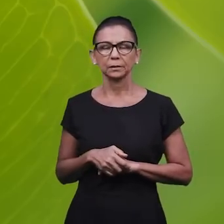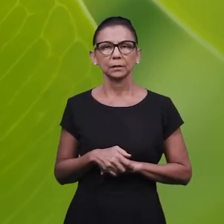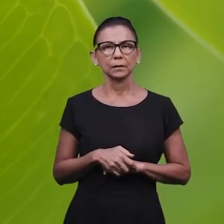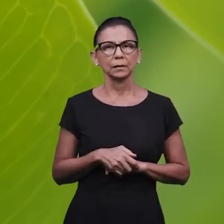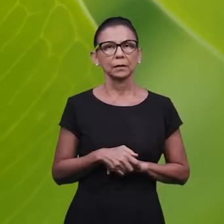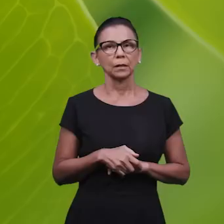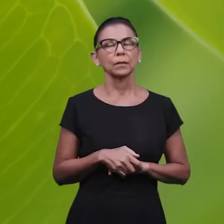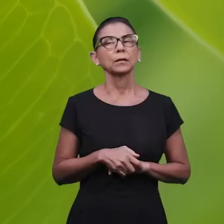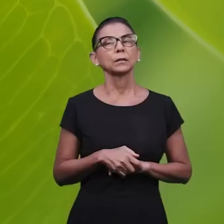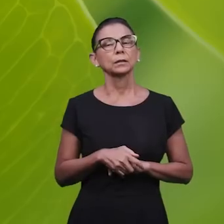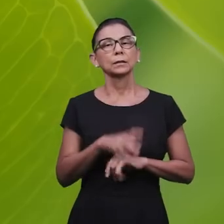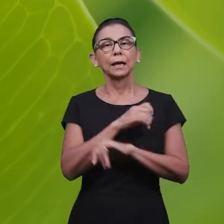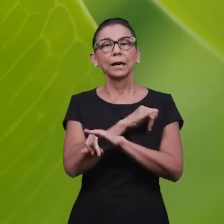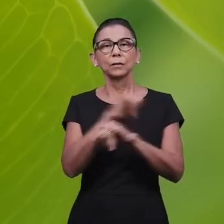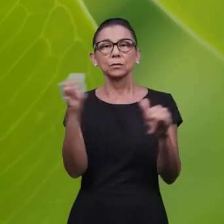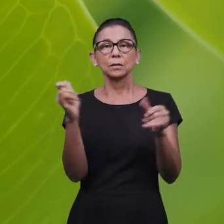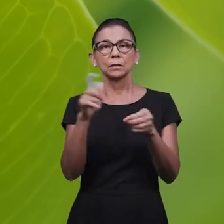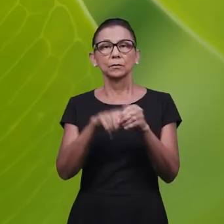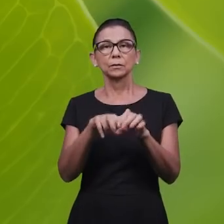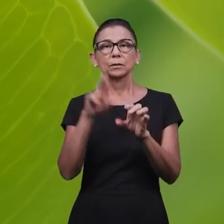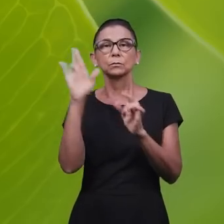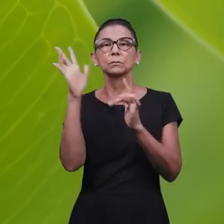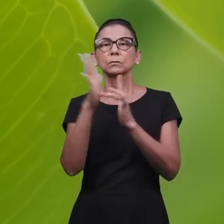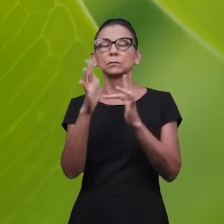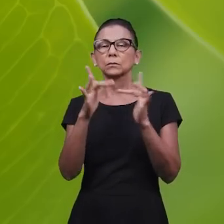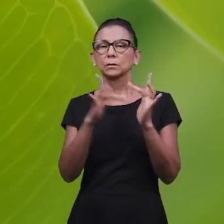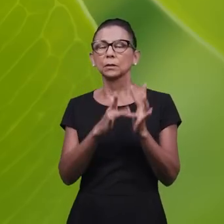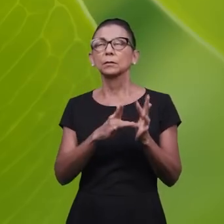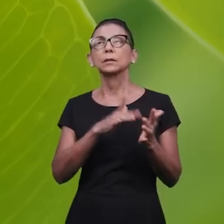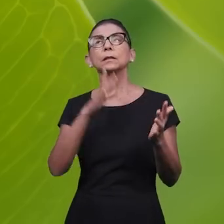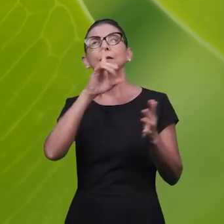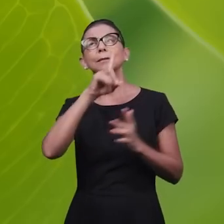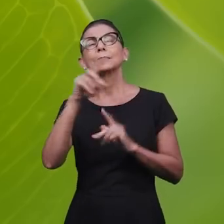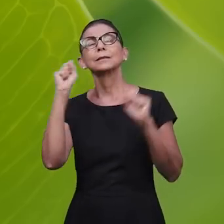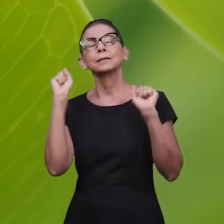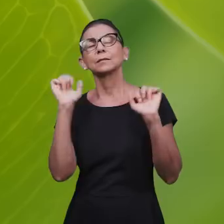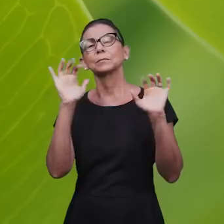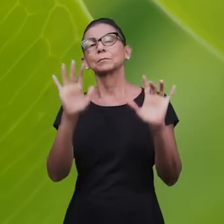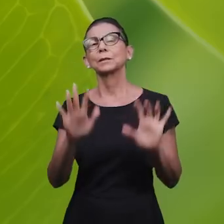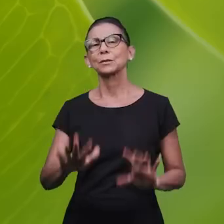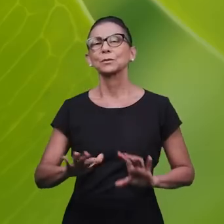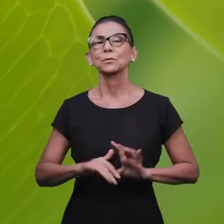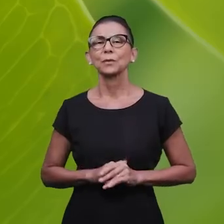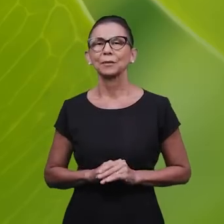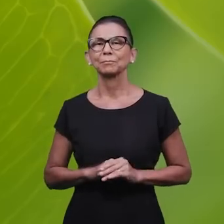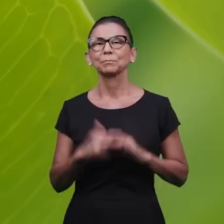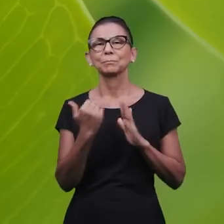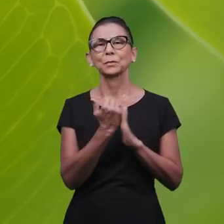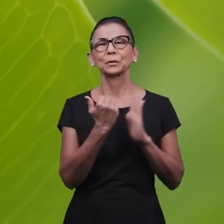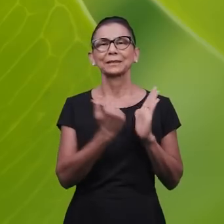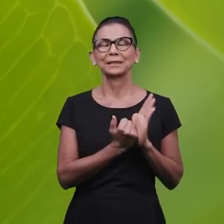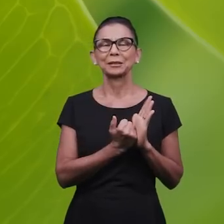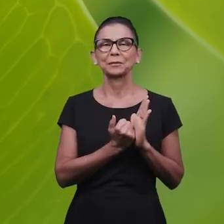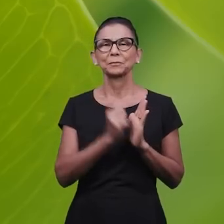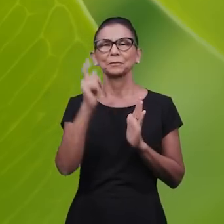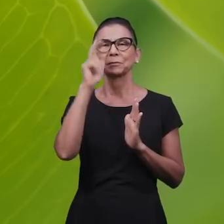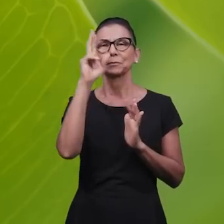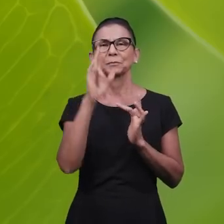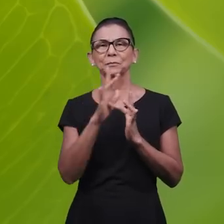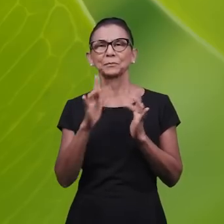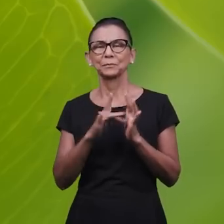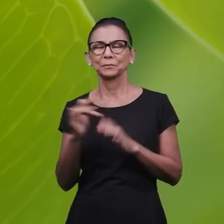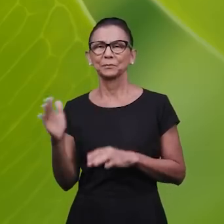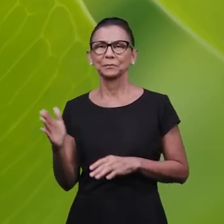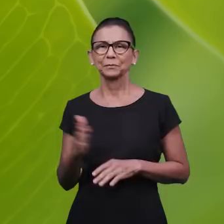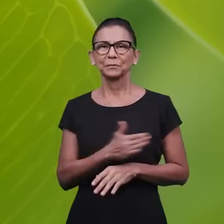anunciado a volta do Senhor Jesus, e que Deus possa continuar abençoando este programa. A paz do Senhor Jesus.